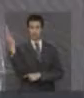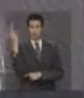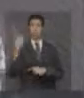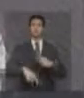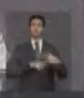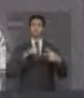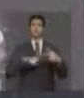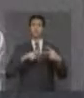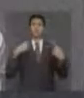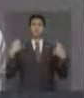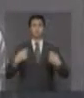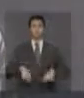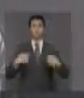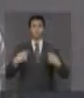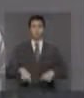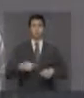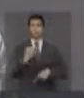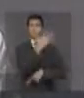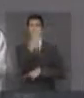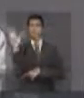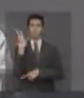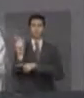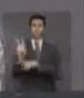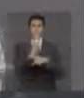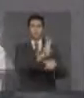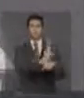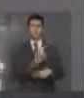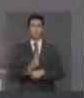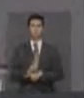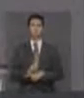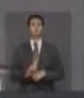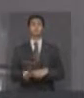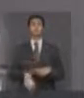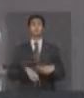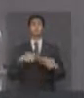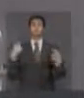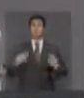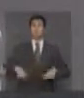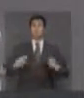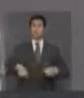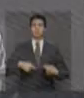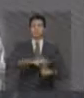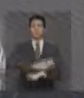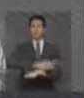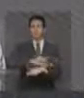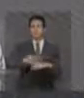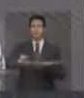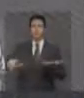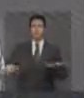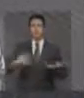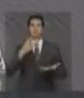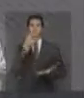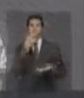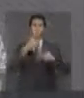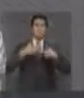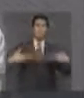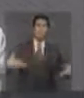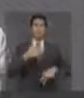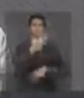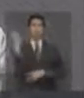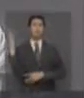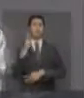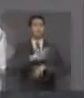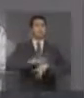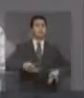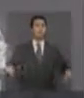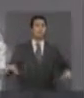a integridade da nossa floresta, que assegure a nossa biodiversidade. E, ao mesmo tempo, seja